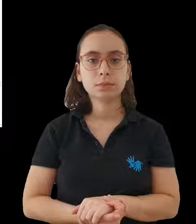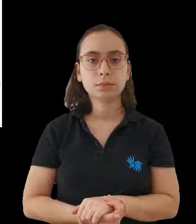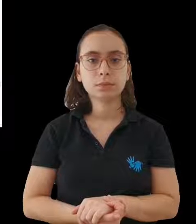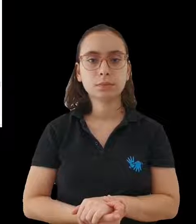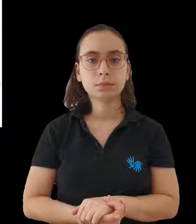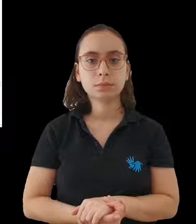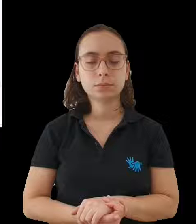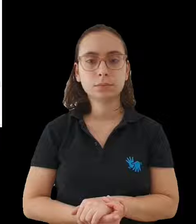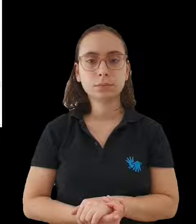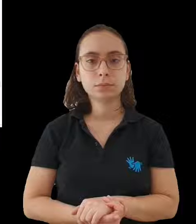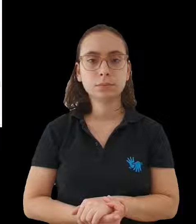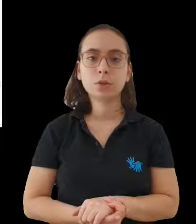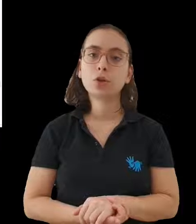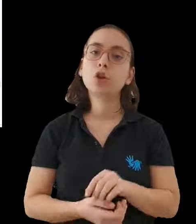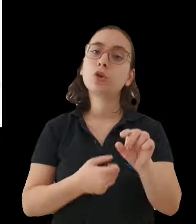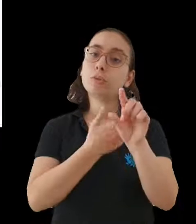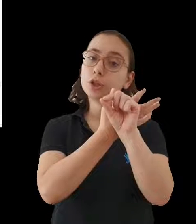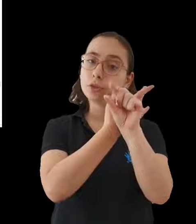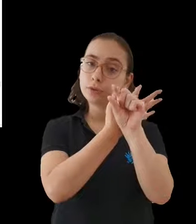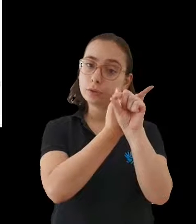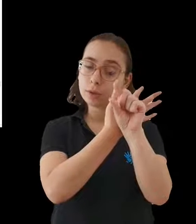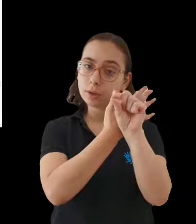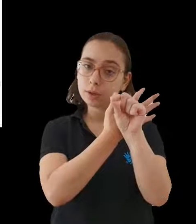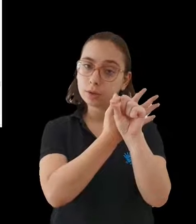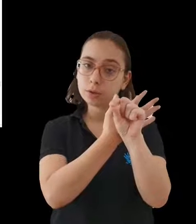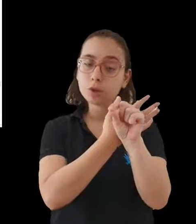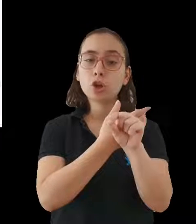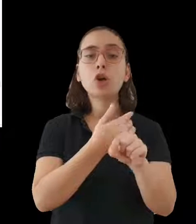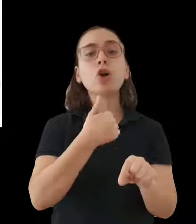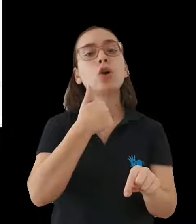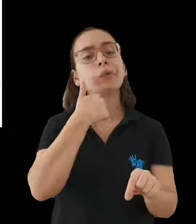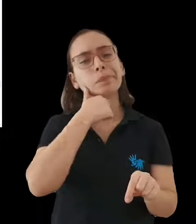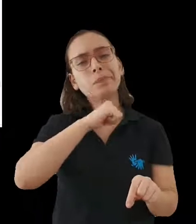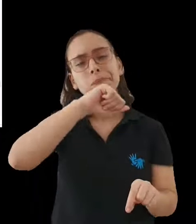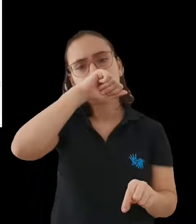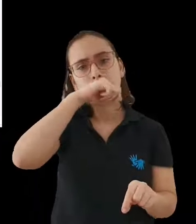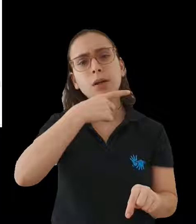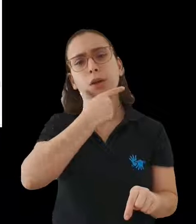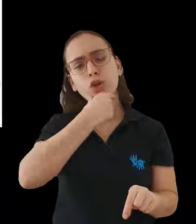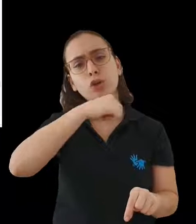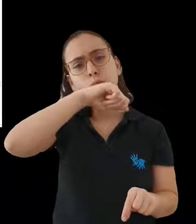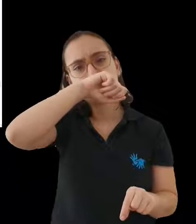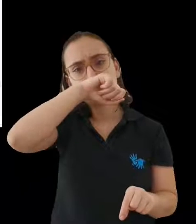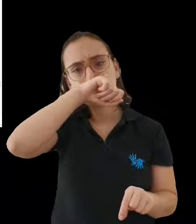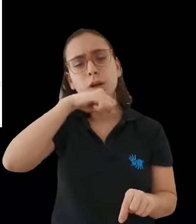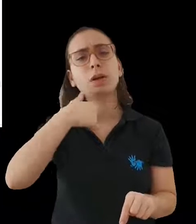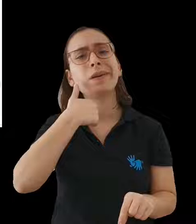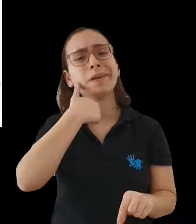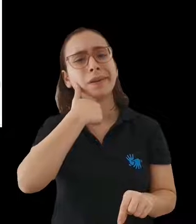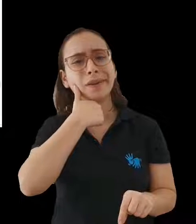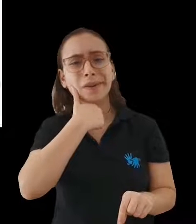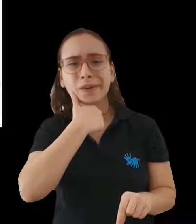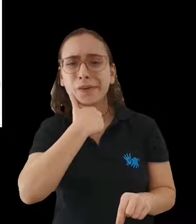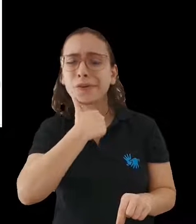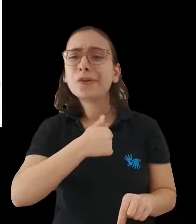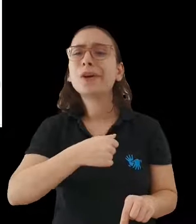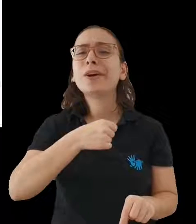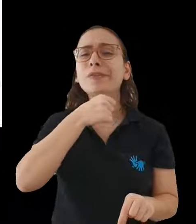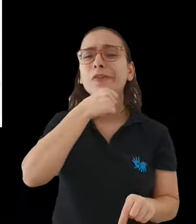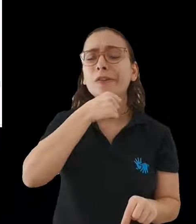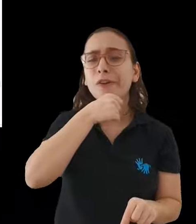Então, o Beija-Flor, o pai, a mãe, a filha, a avó e o menino.